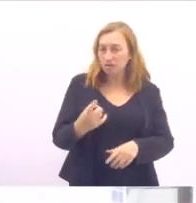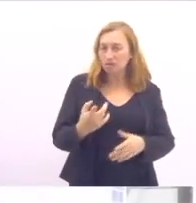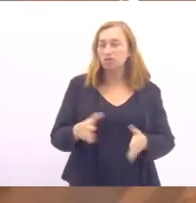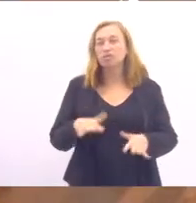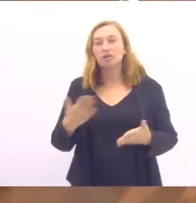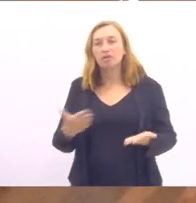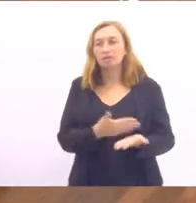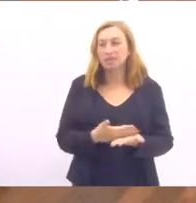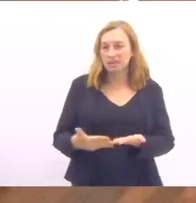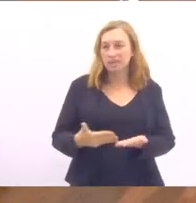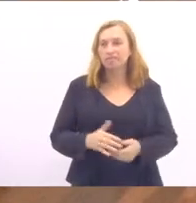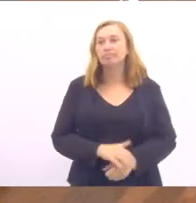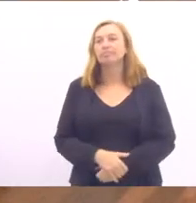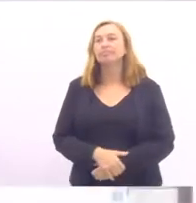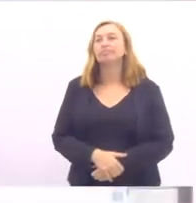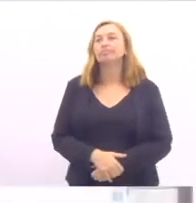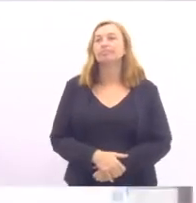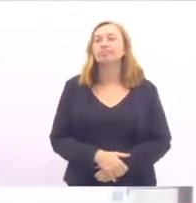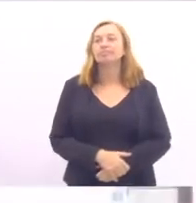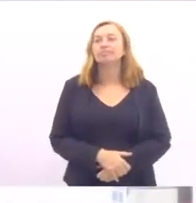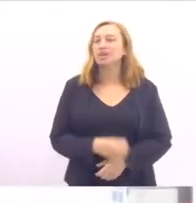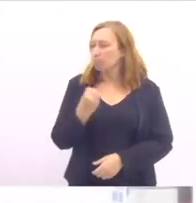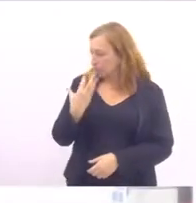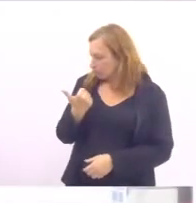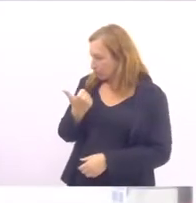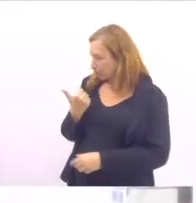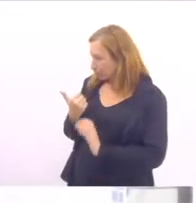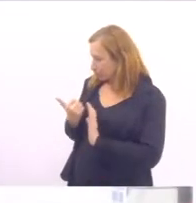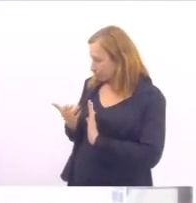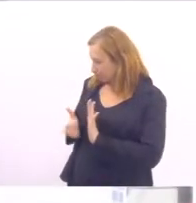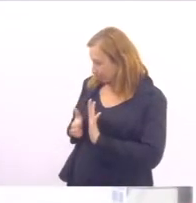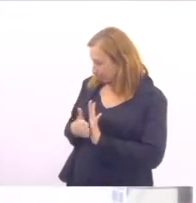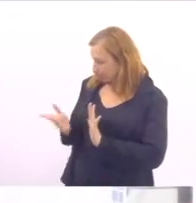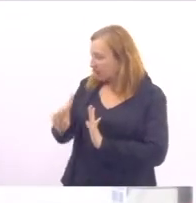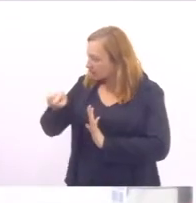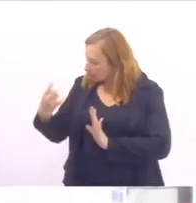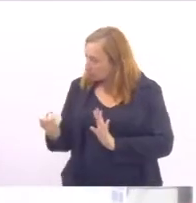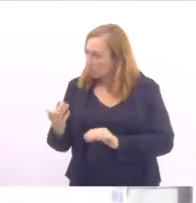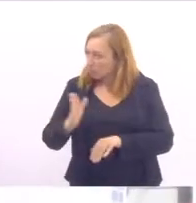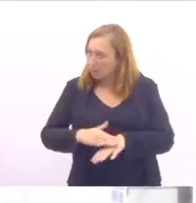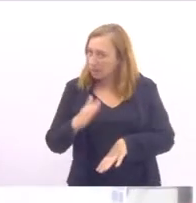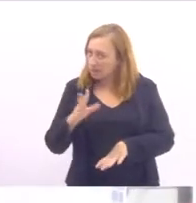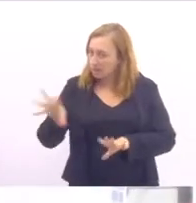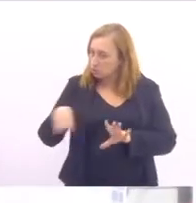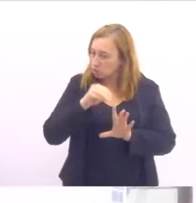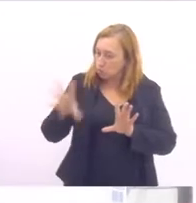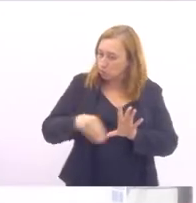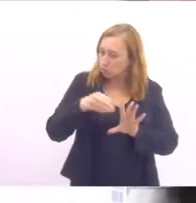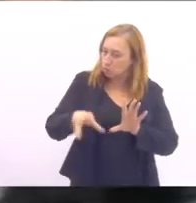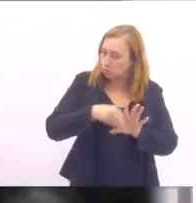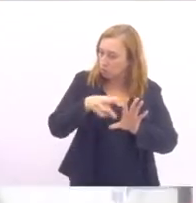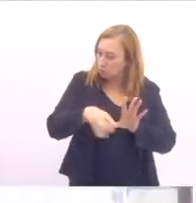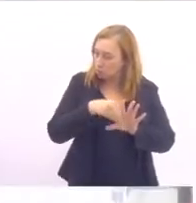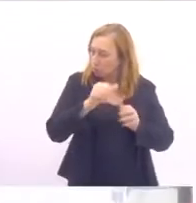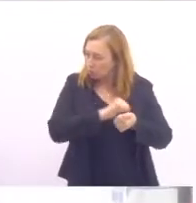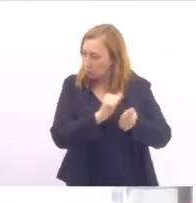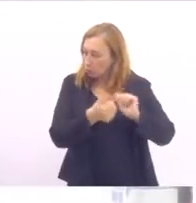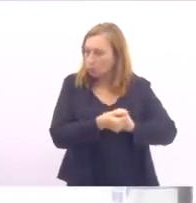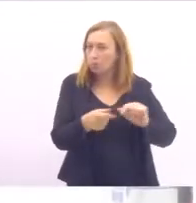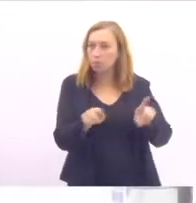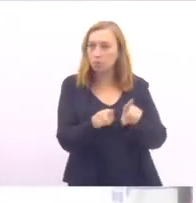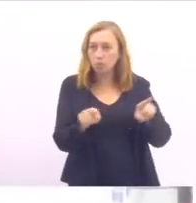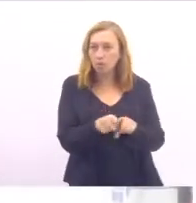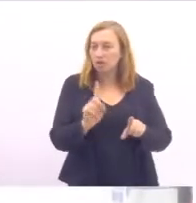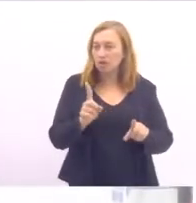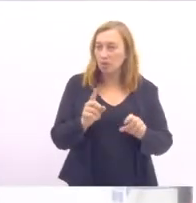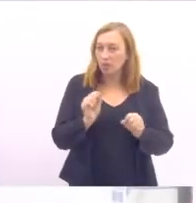começar. Vamos começar. Acham razoável esse roteiro. Depois, o que for a mais for surgindo, a gente vai adequando também. Não é uma